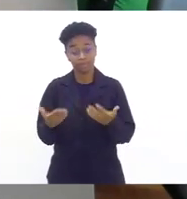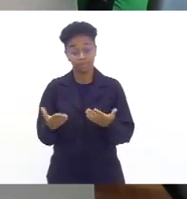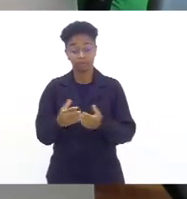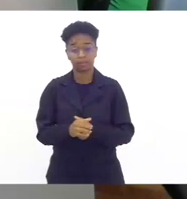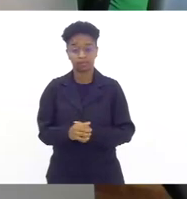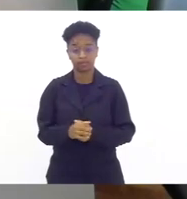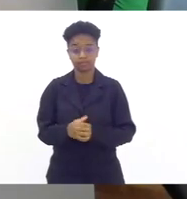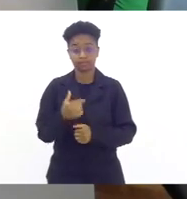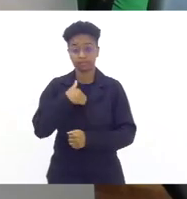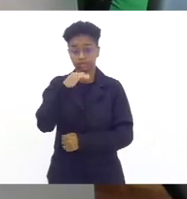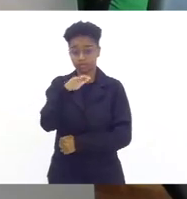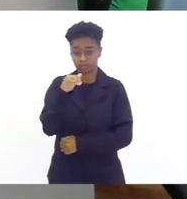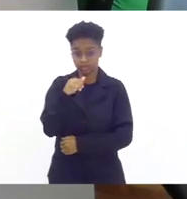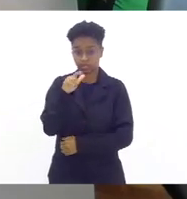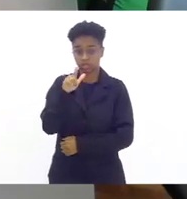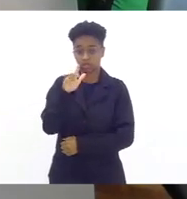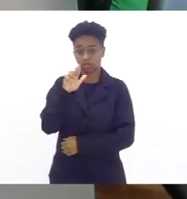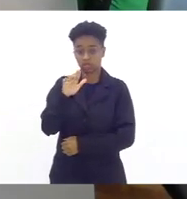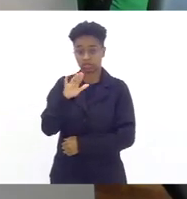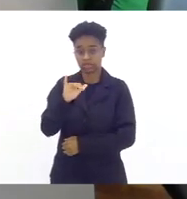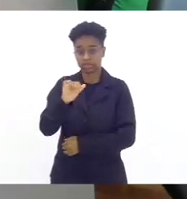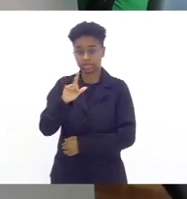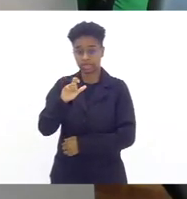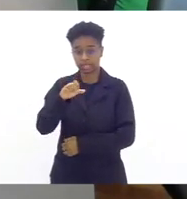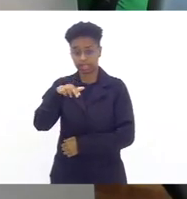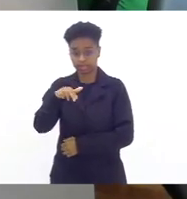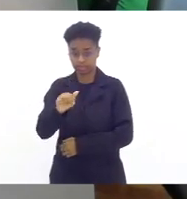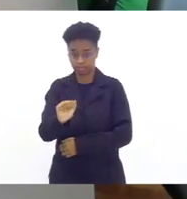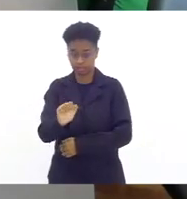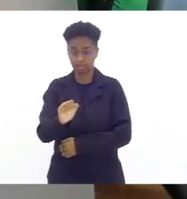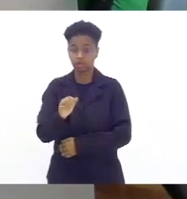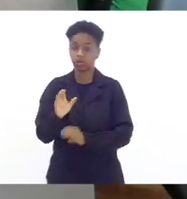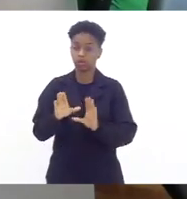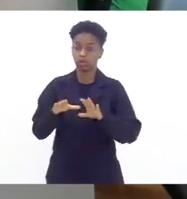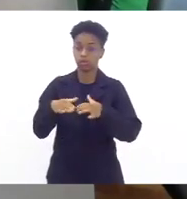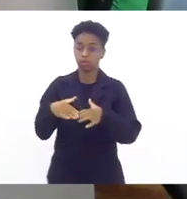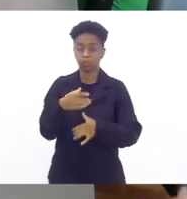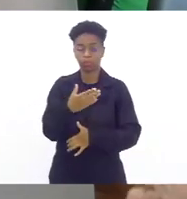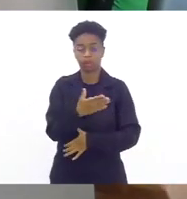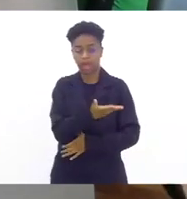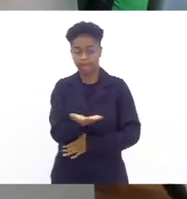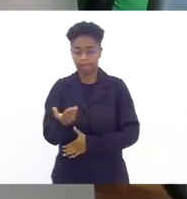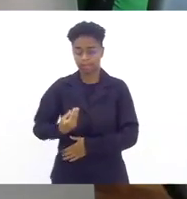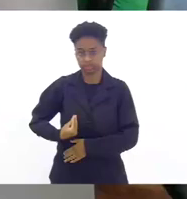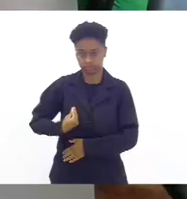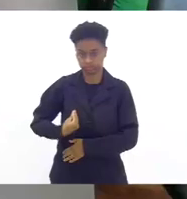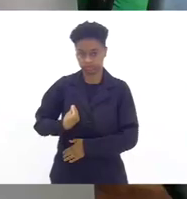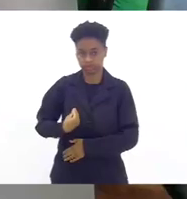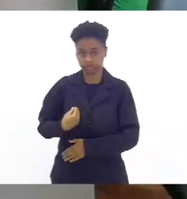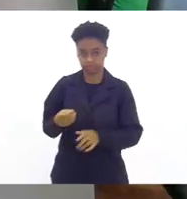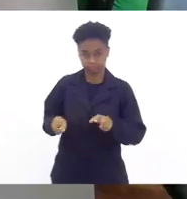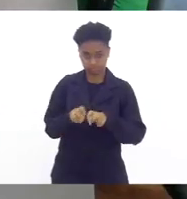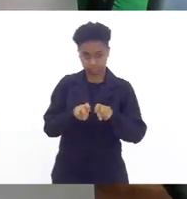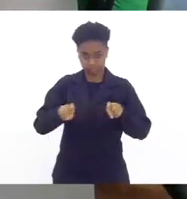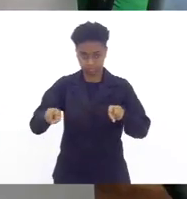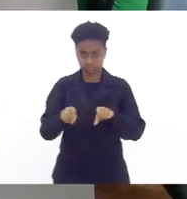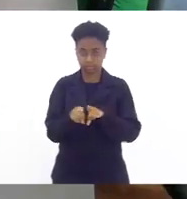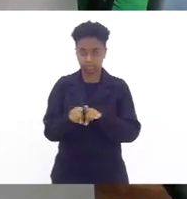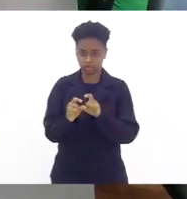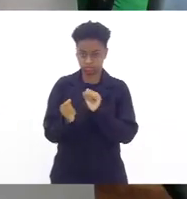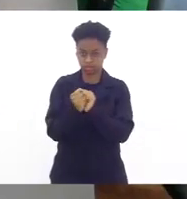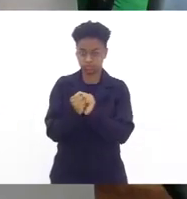chamo Lucilene Gomes do Grupo Elas existem compor a mesa conosco